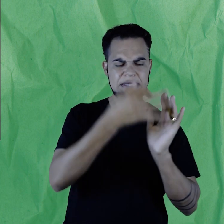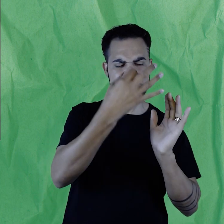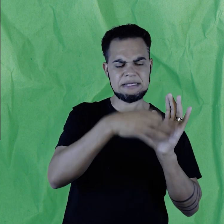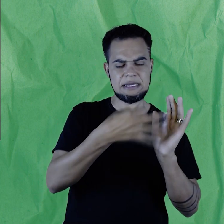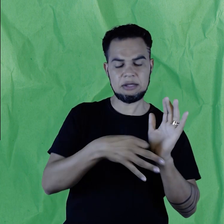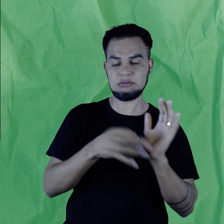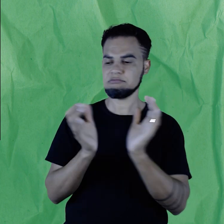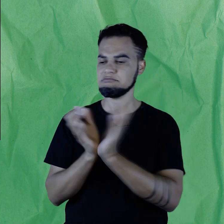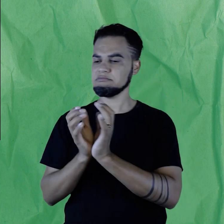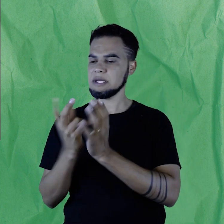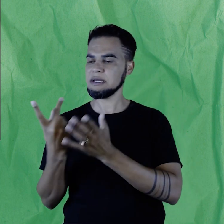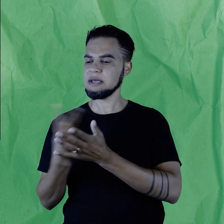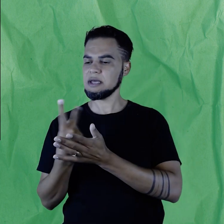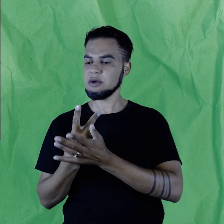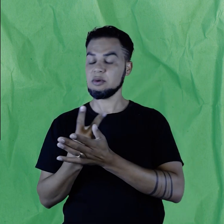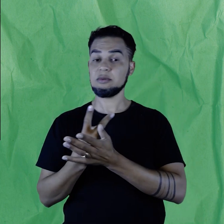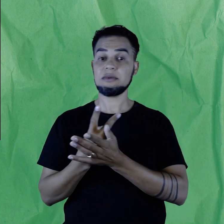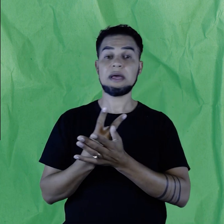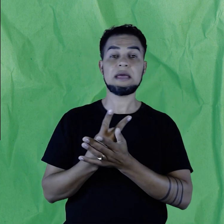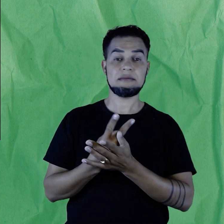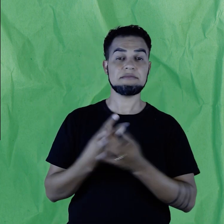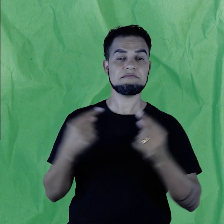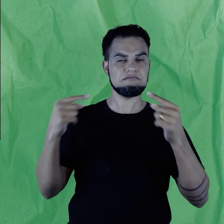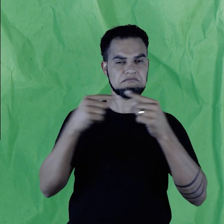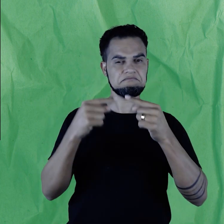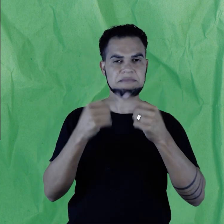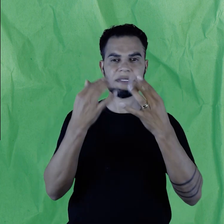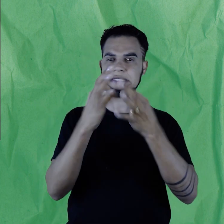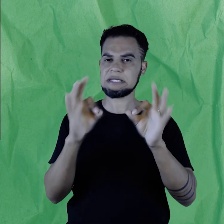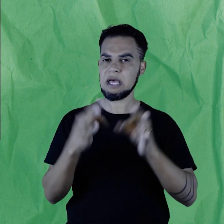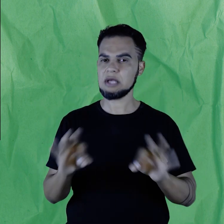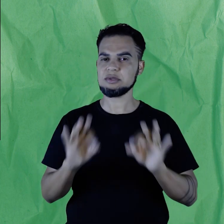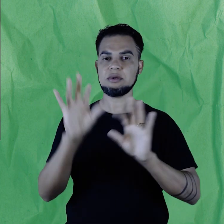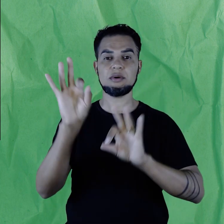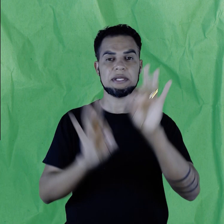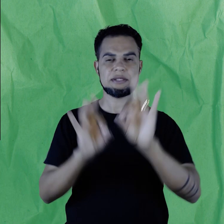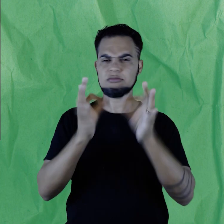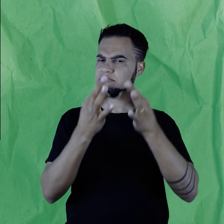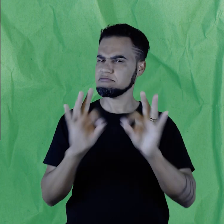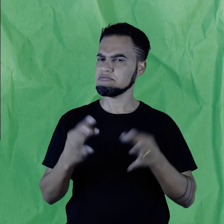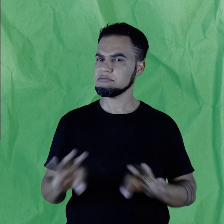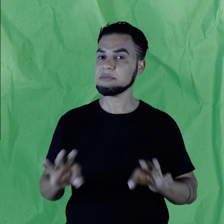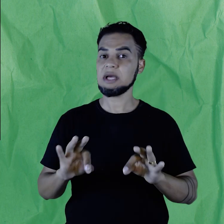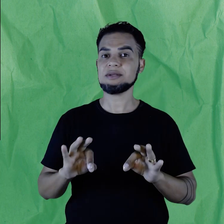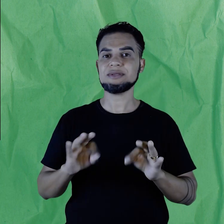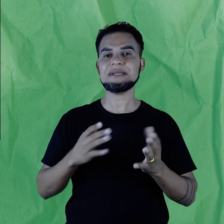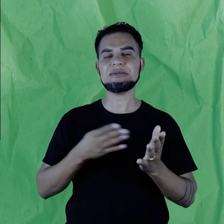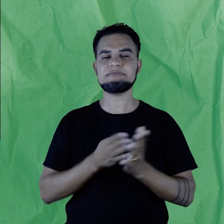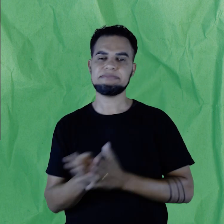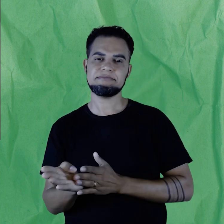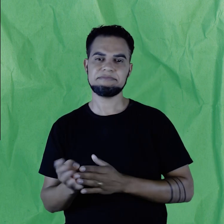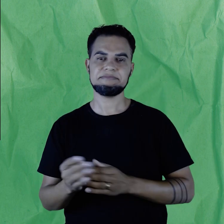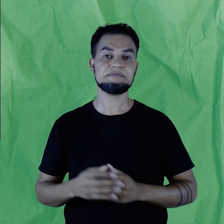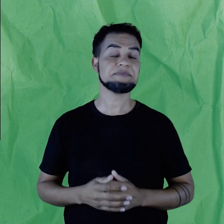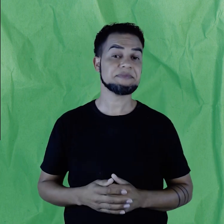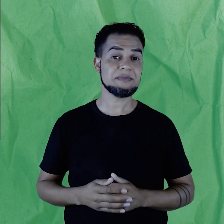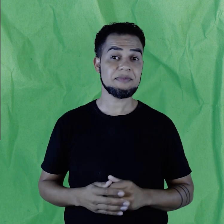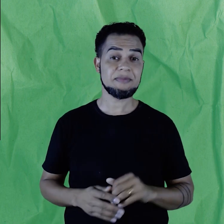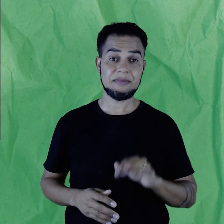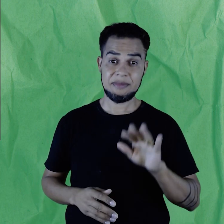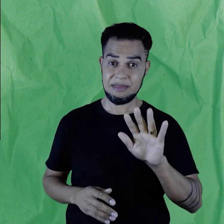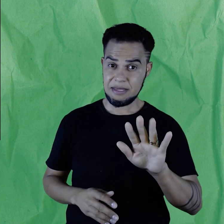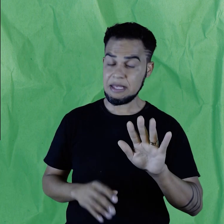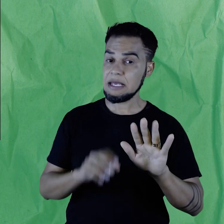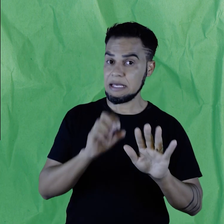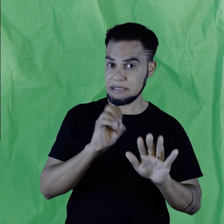acertos e erros entre a adequação sintática, a organização sintática e os desvios.